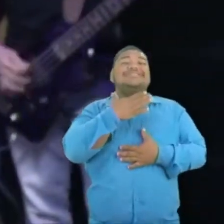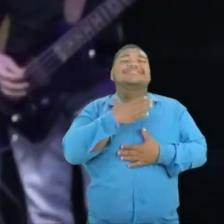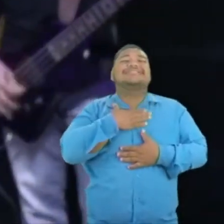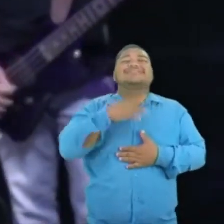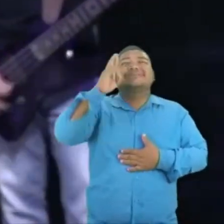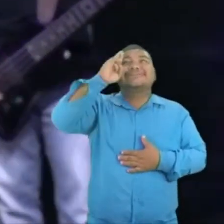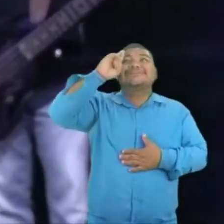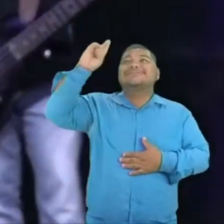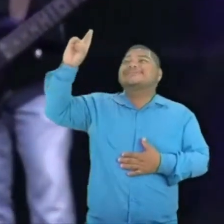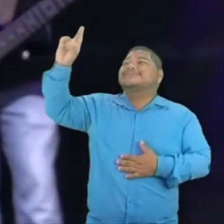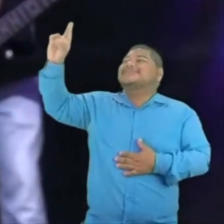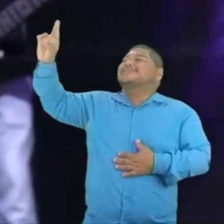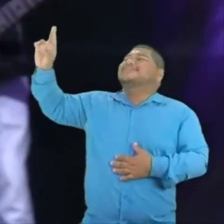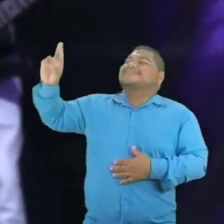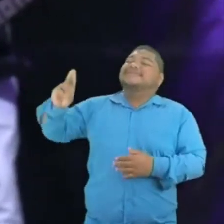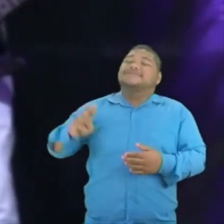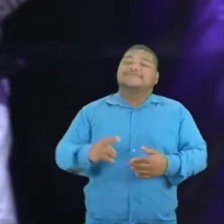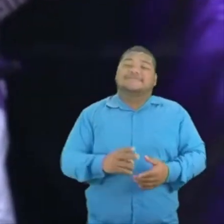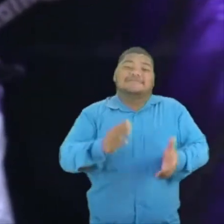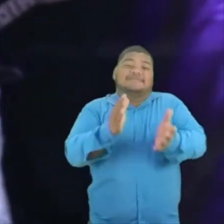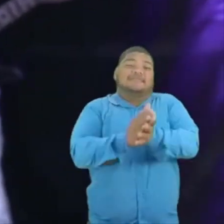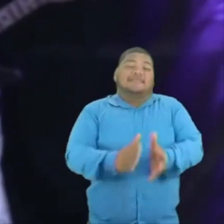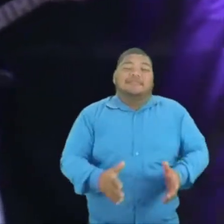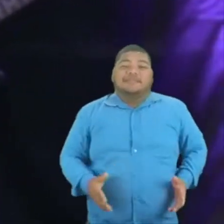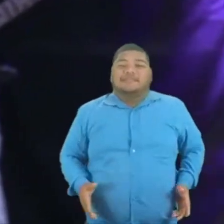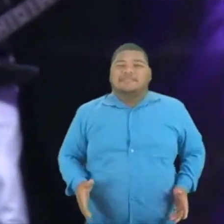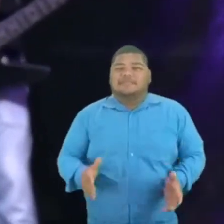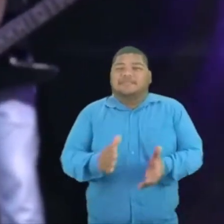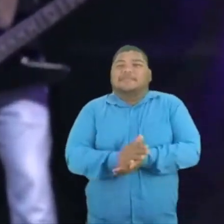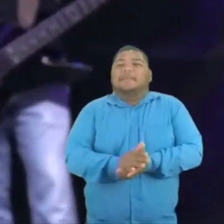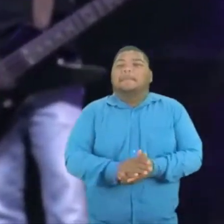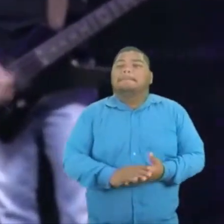mim, Senhor. E as palmas vem comigo assim, ó.